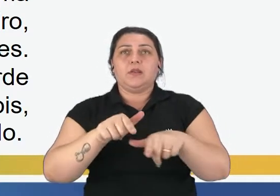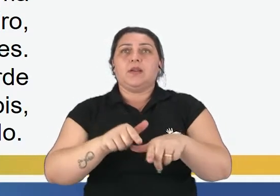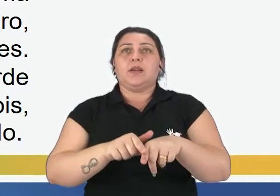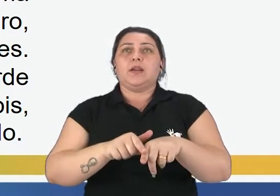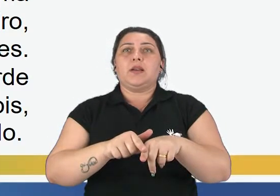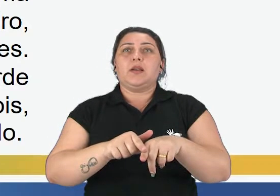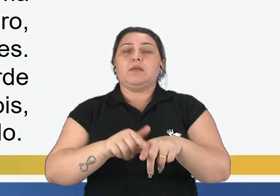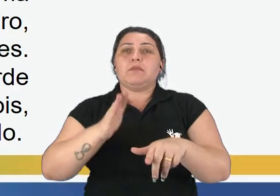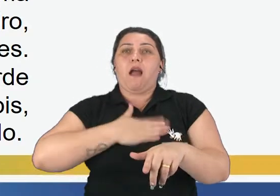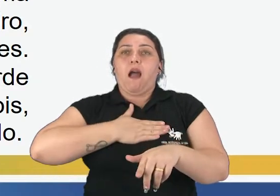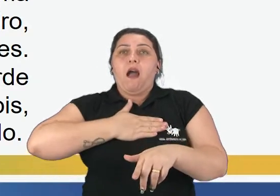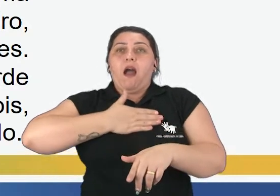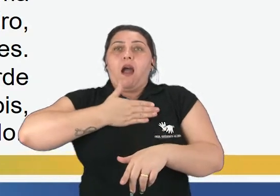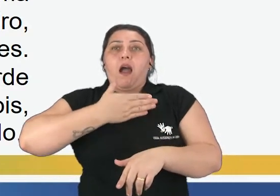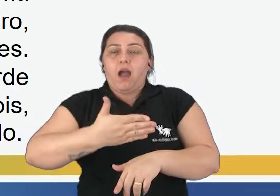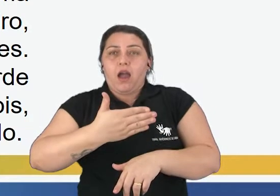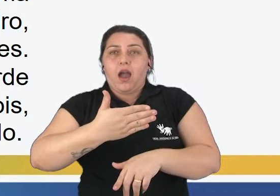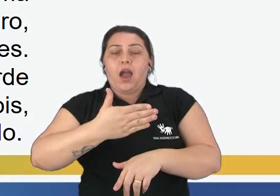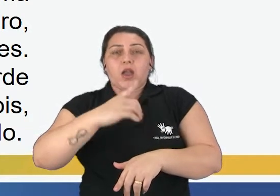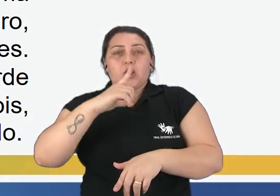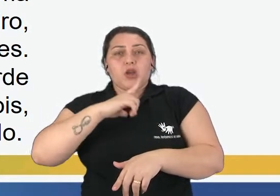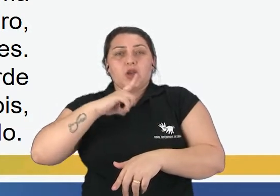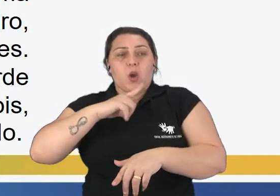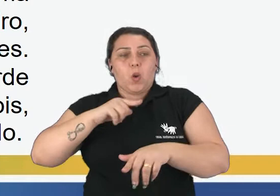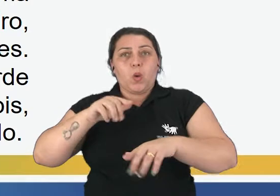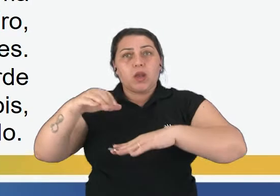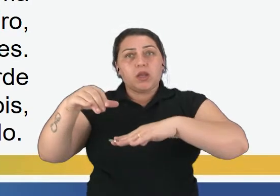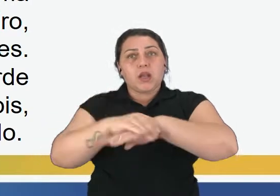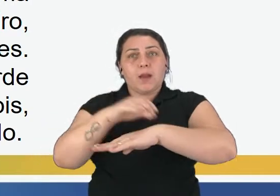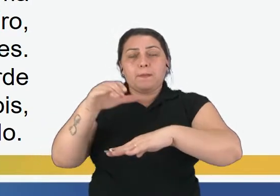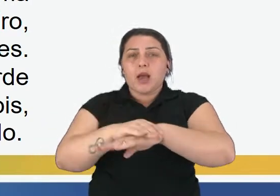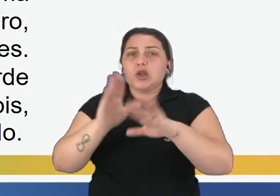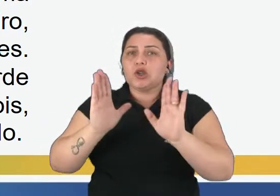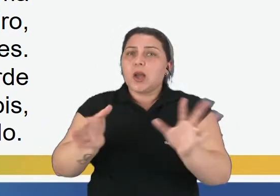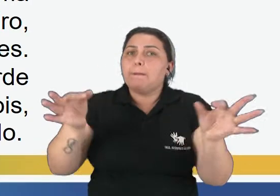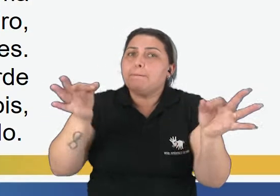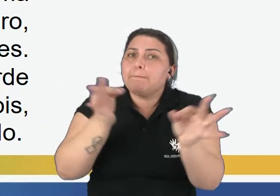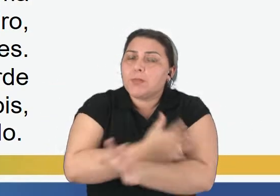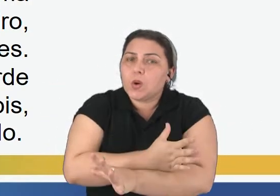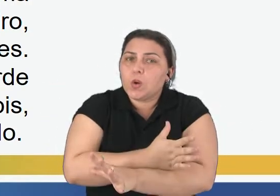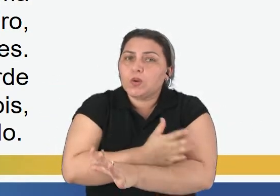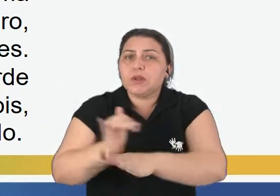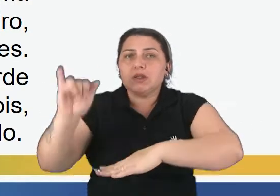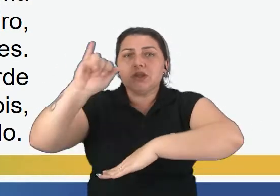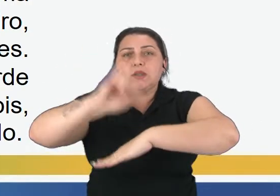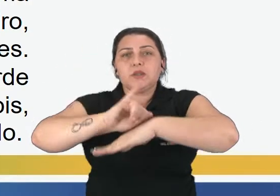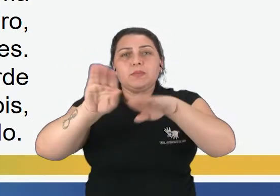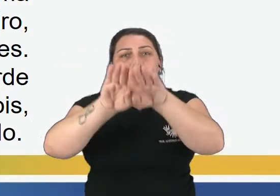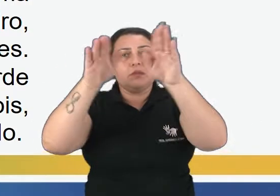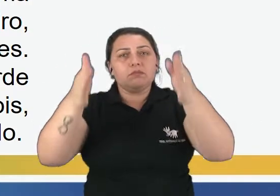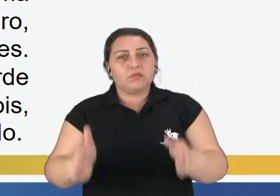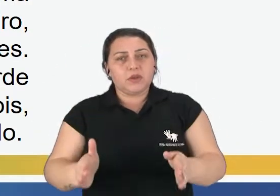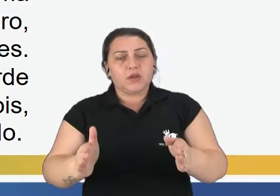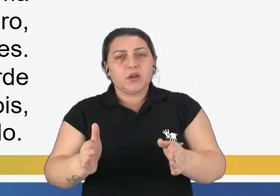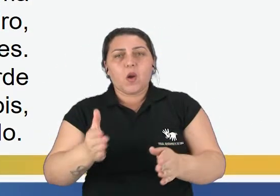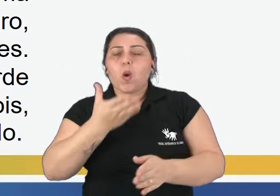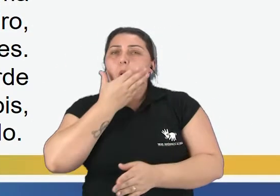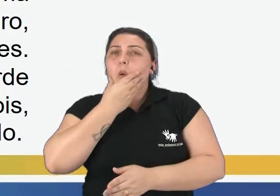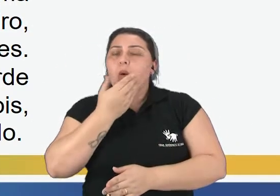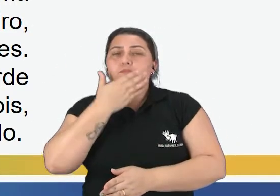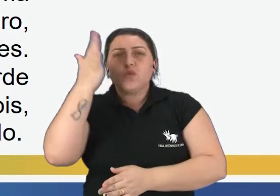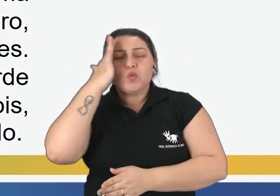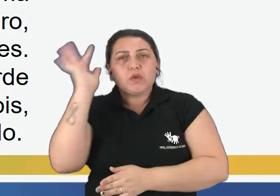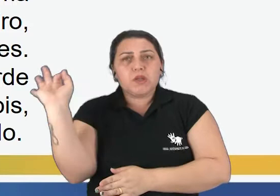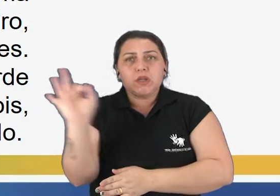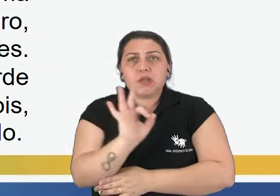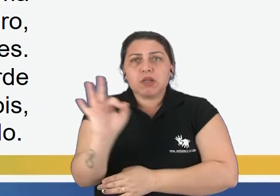seu grande espanto, ali estavam os sapatos, já prontos sobre a mesa. O bom homem não sabia